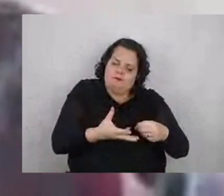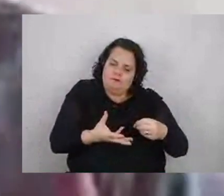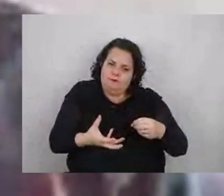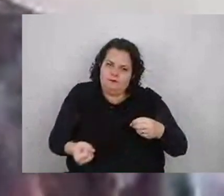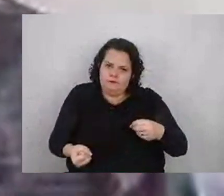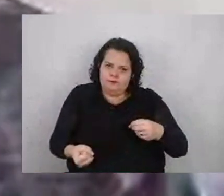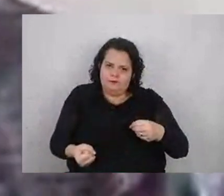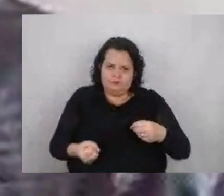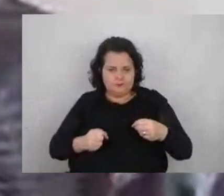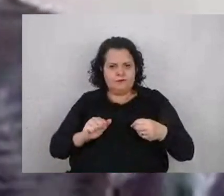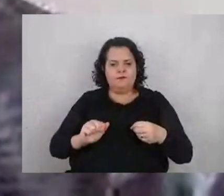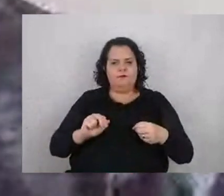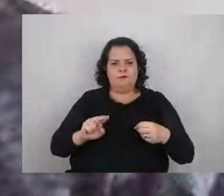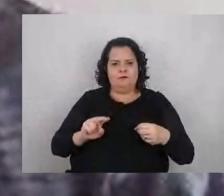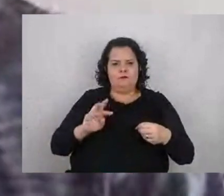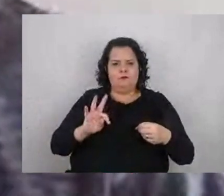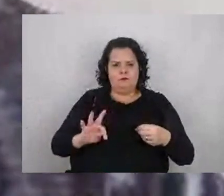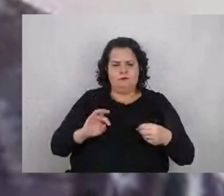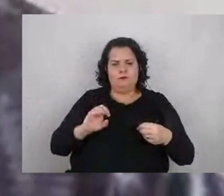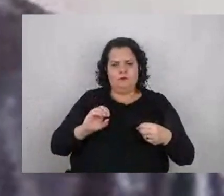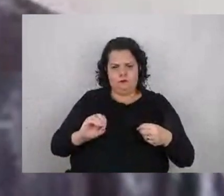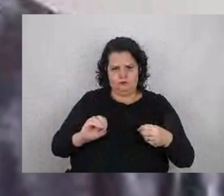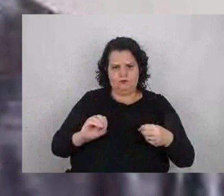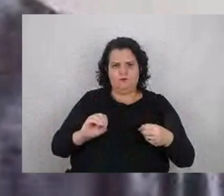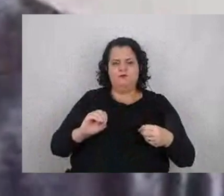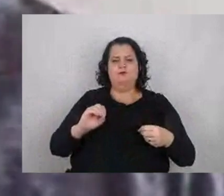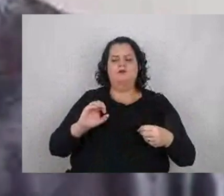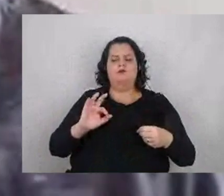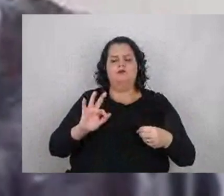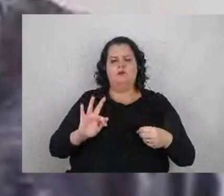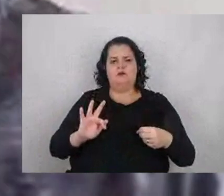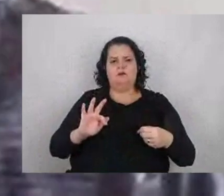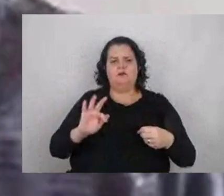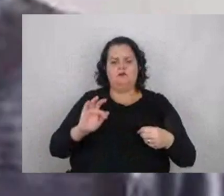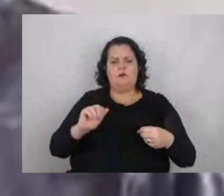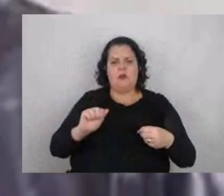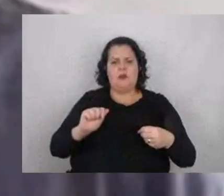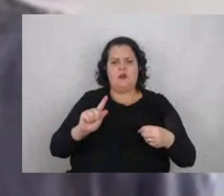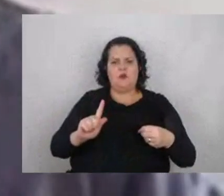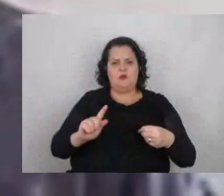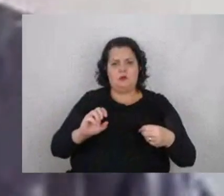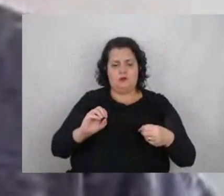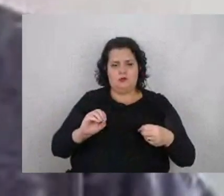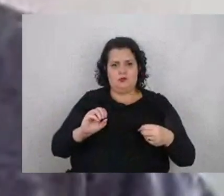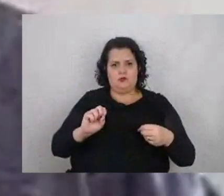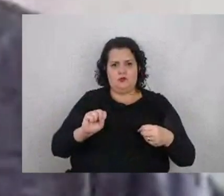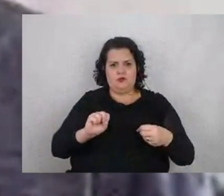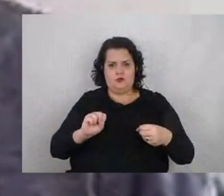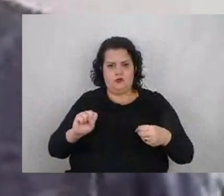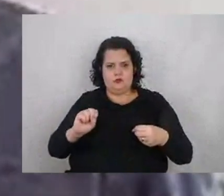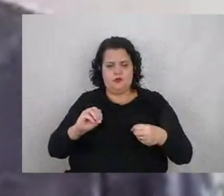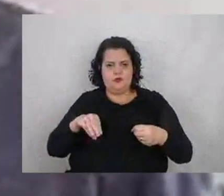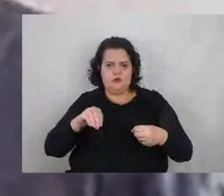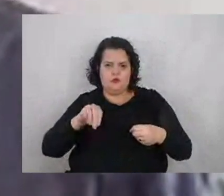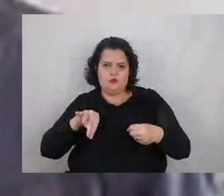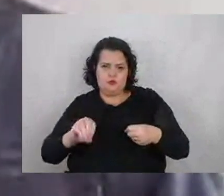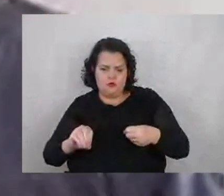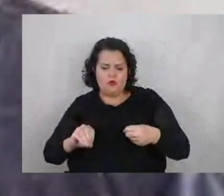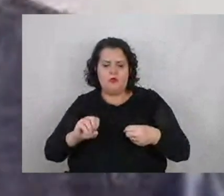completa a formação de autofagossomo em uma bolsa de dupla membrana, em uma vesícula de dupla membrana, e